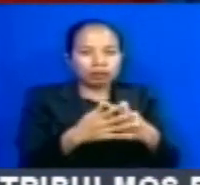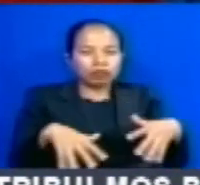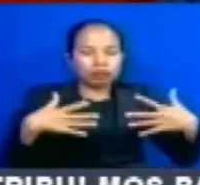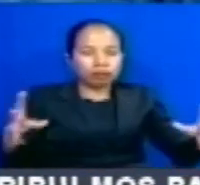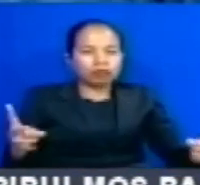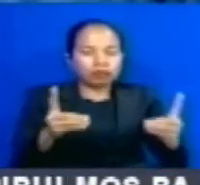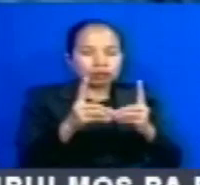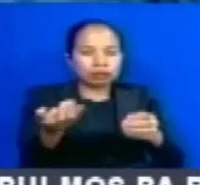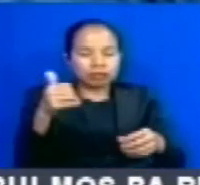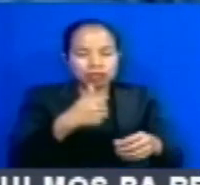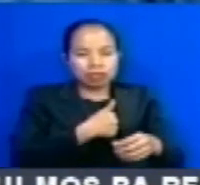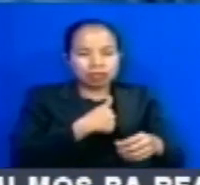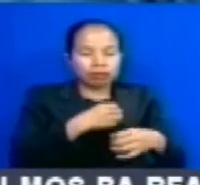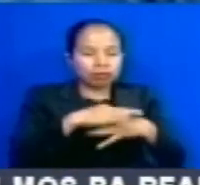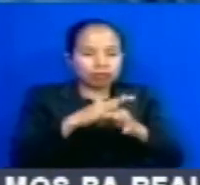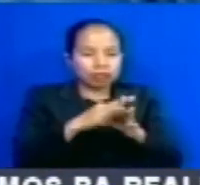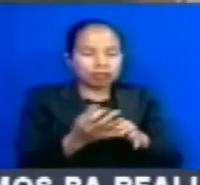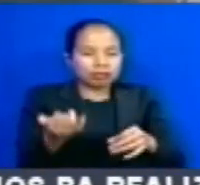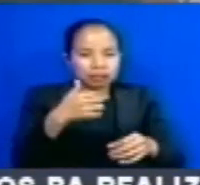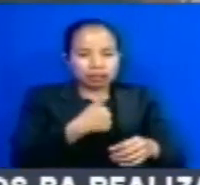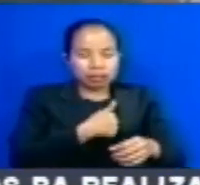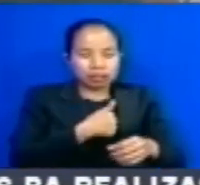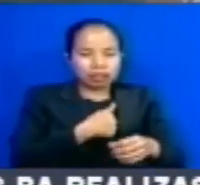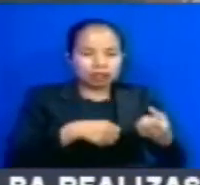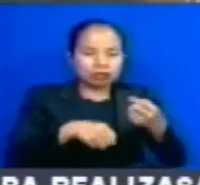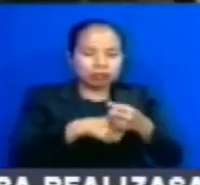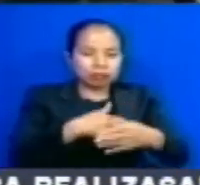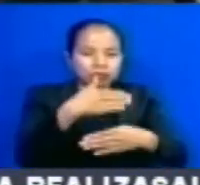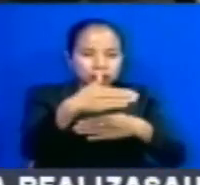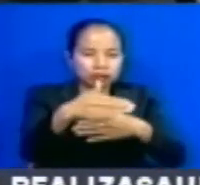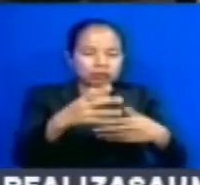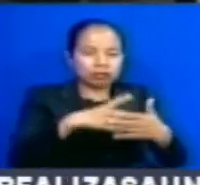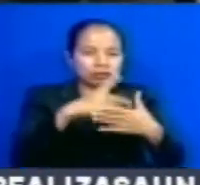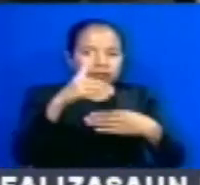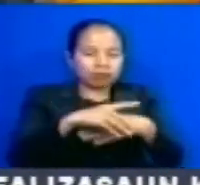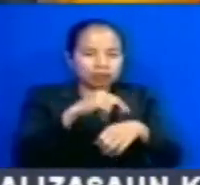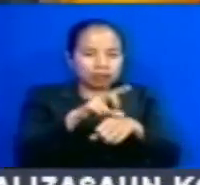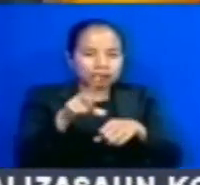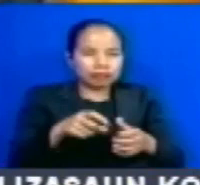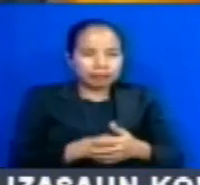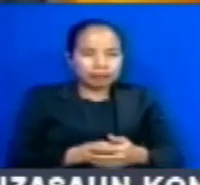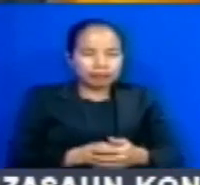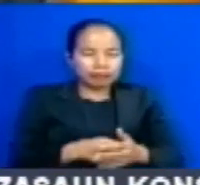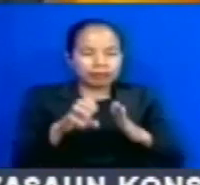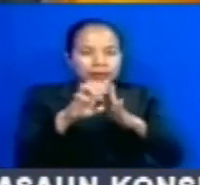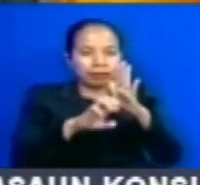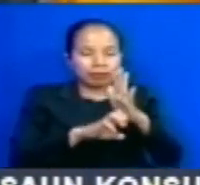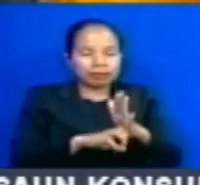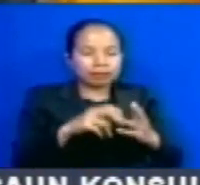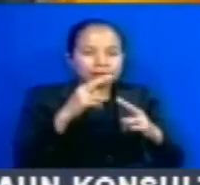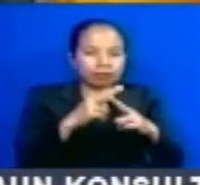sirani hahalo krasik, hodi hadia sirani ang, adu contribui para o processo de desenvolvimento nacional. Estado de Nara, a cargo de